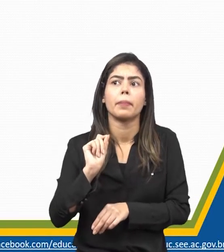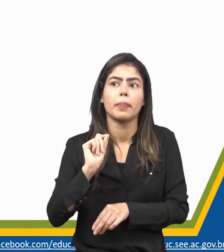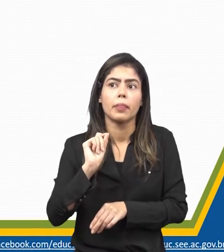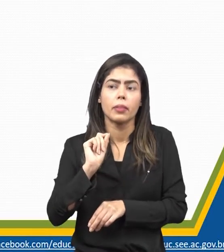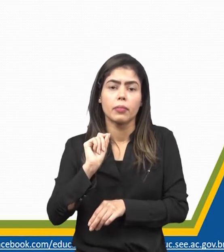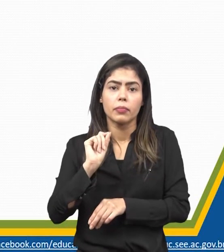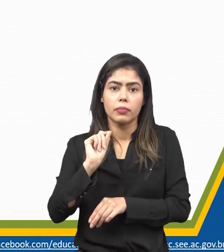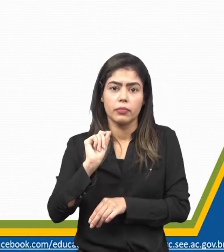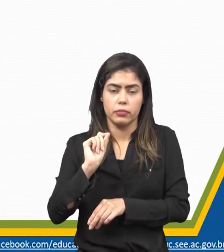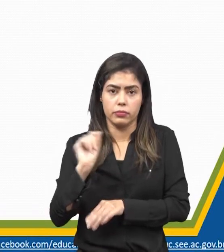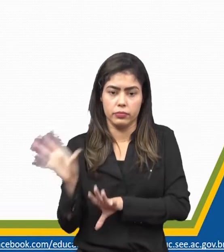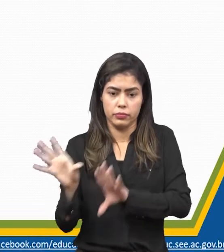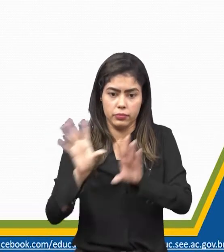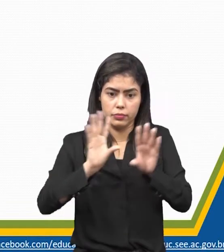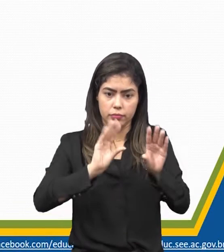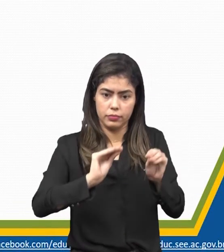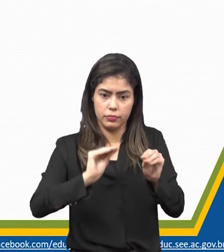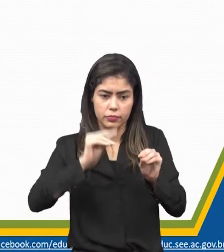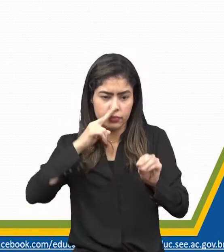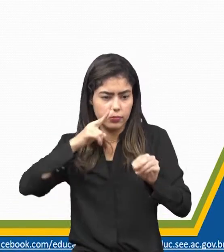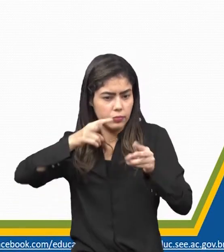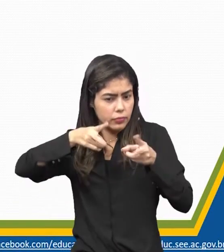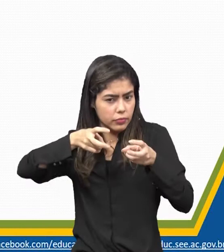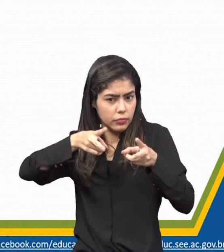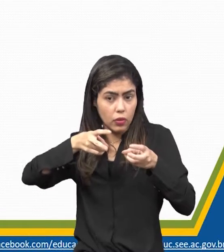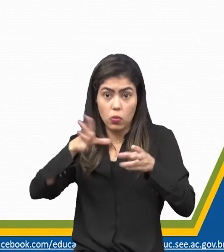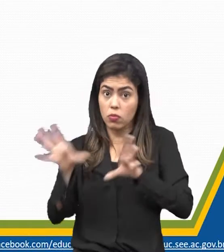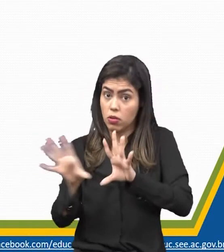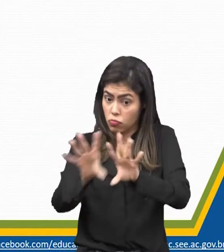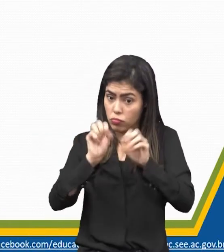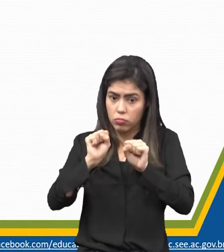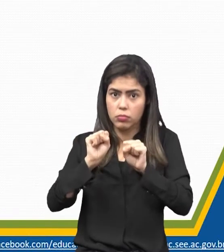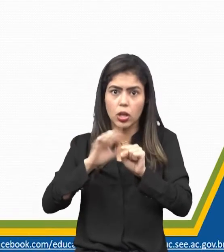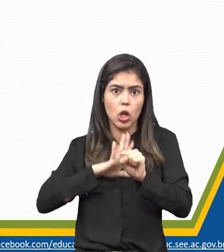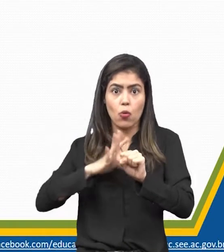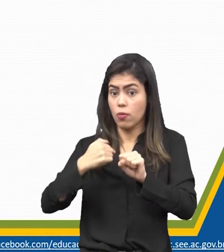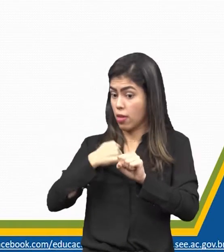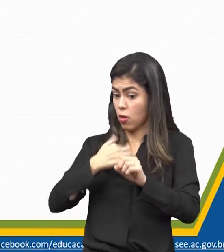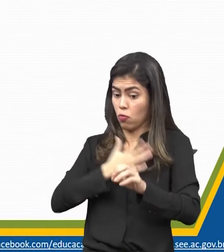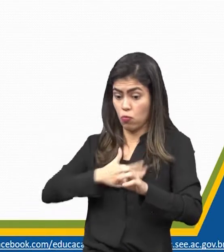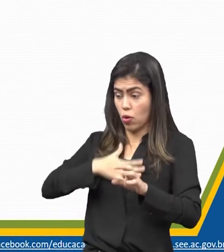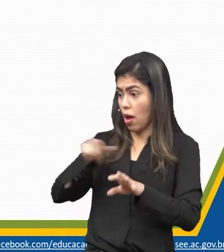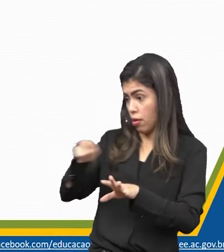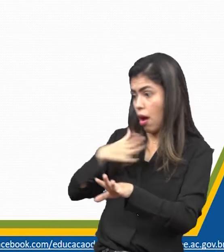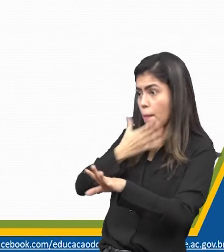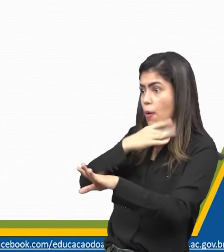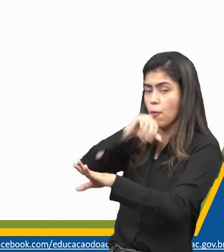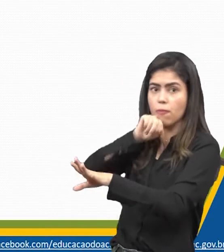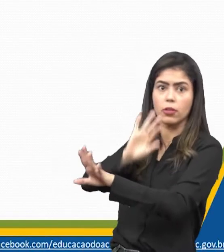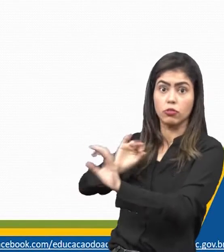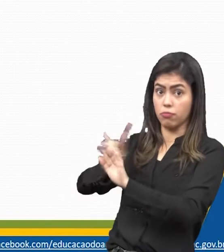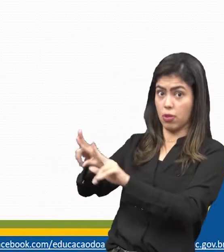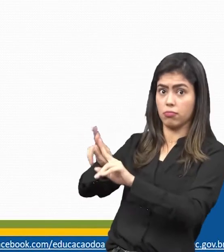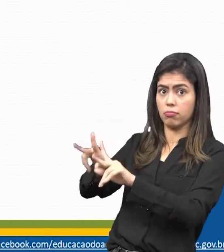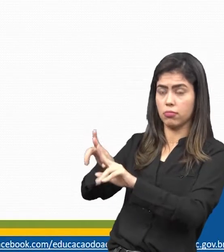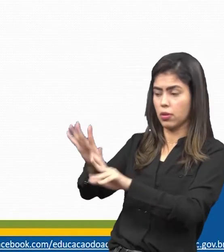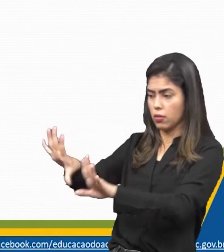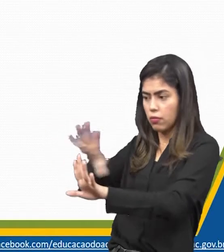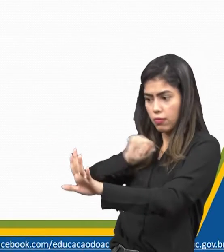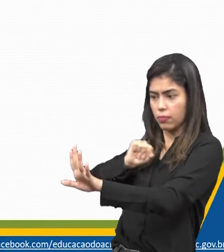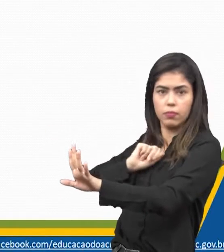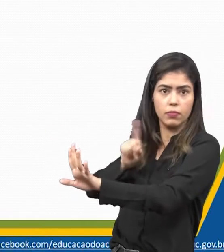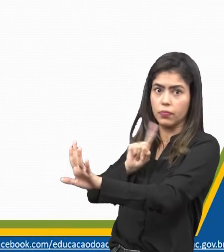vem pelo carisma, ela não é herdada, tá? É diferente da tradicional, porque ela